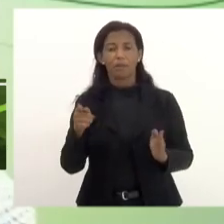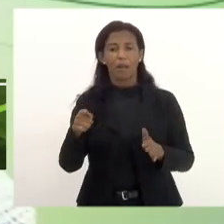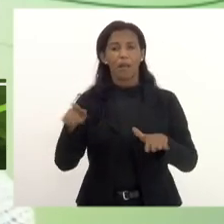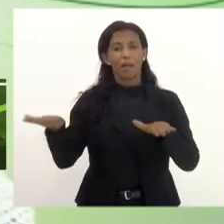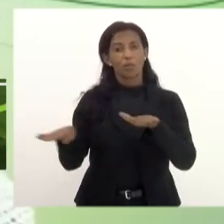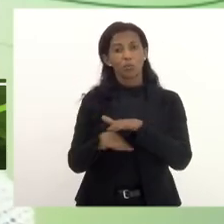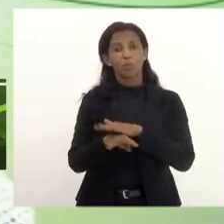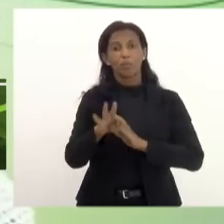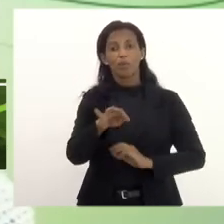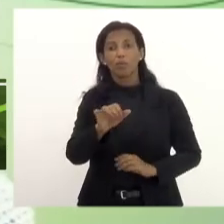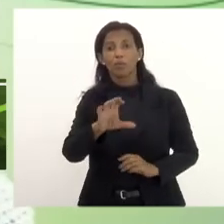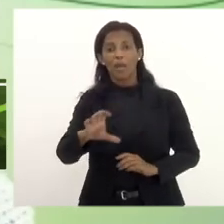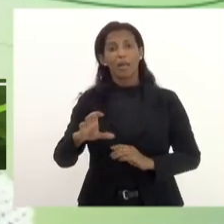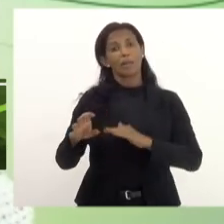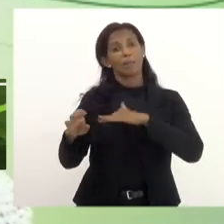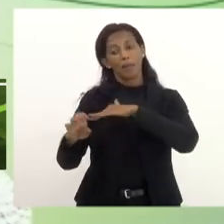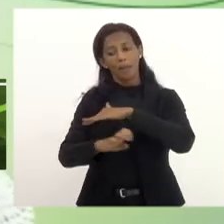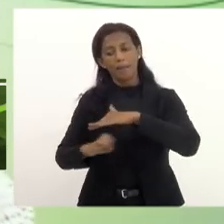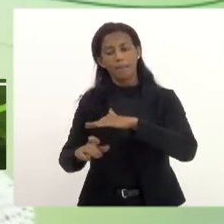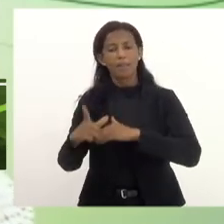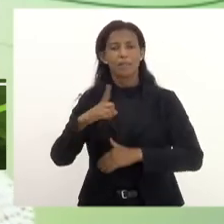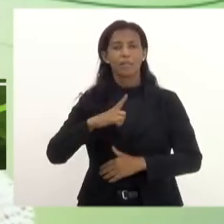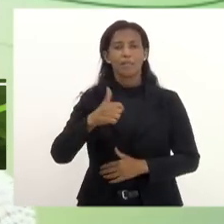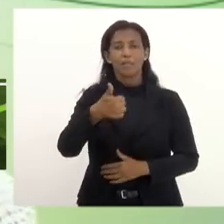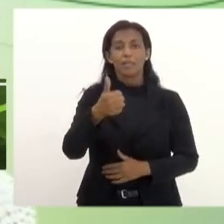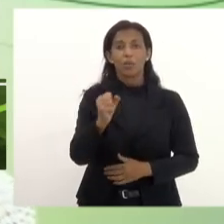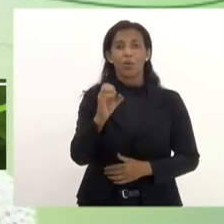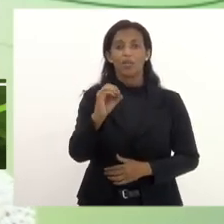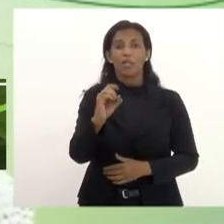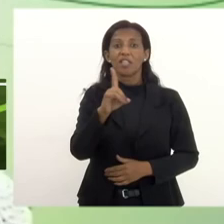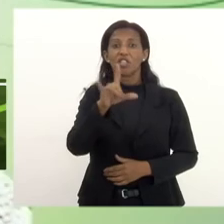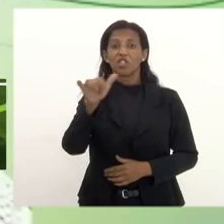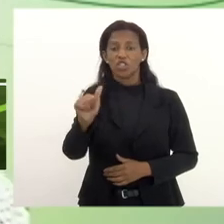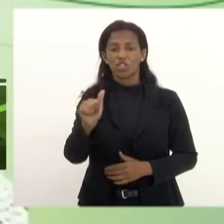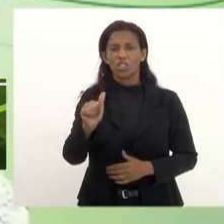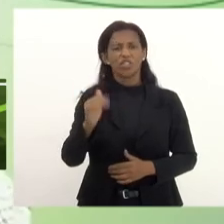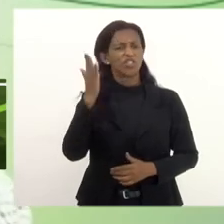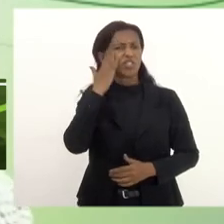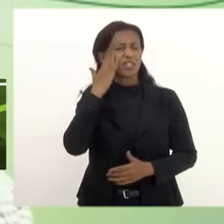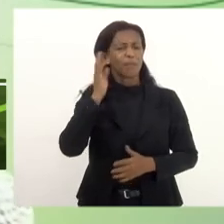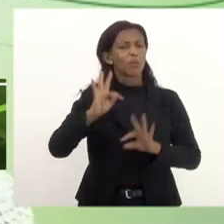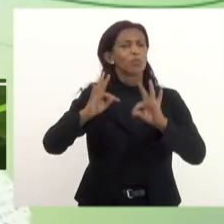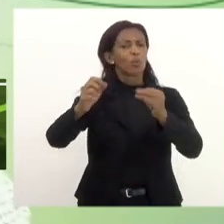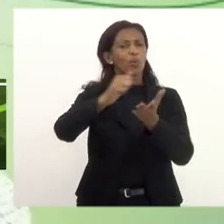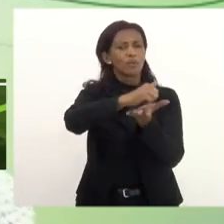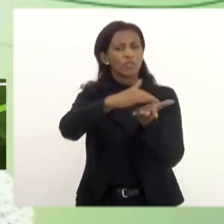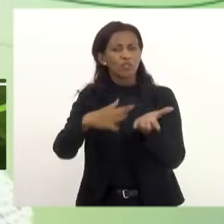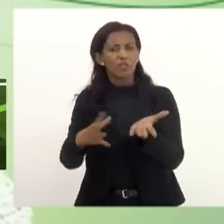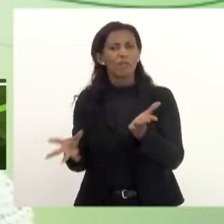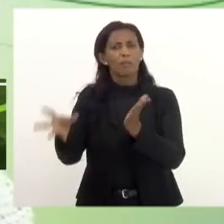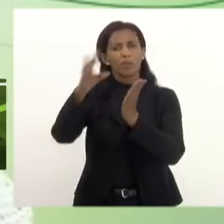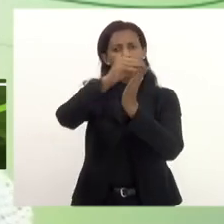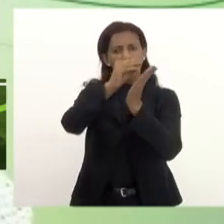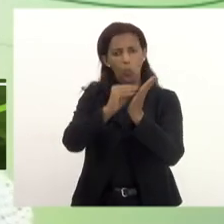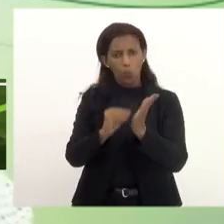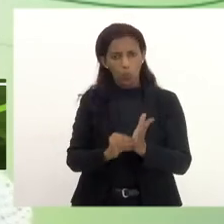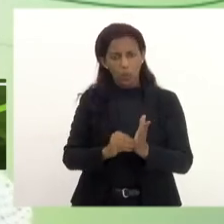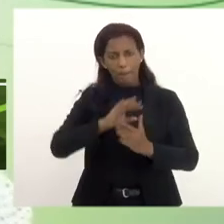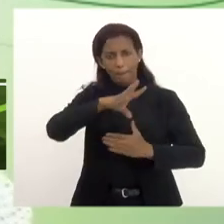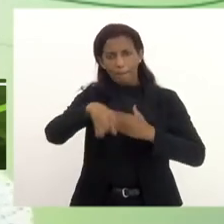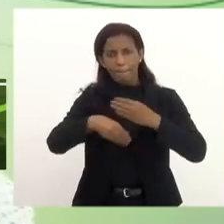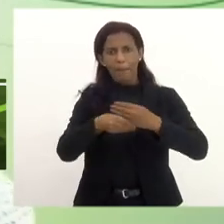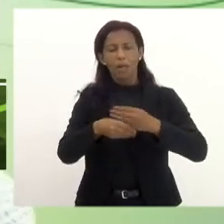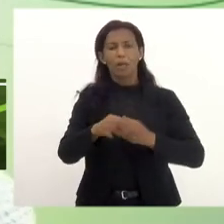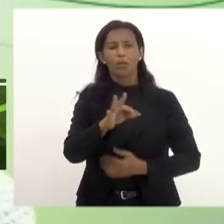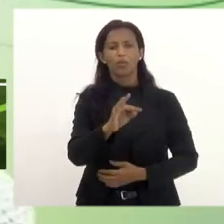porque a ideia é que as empresas tenham um período de 180 dias já sabendo todas as atividades que elas vão poder incluir, né, no